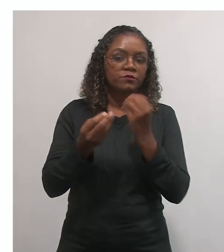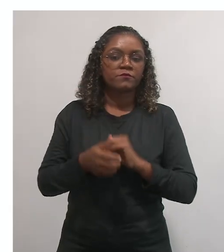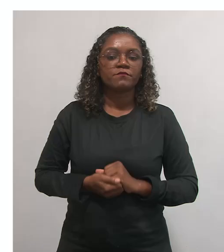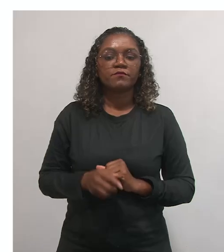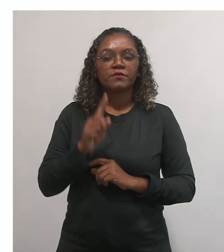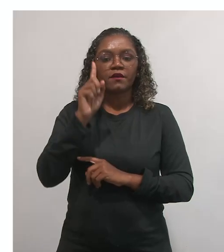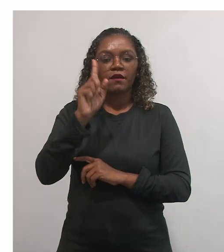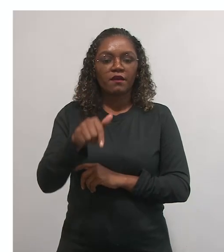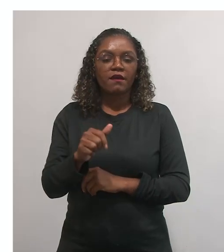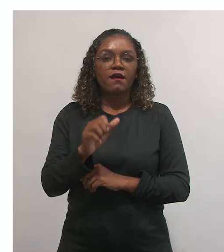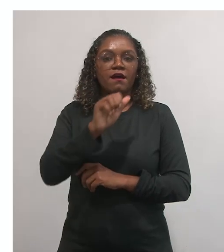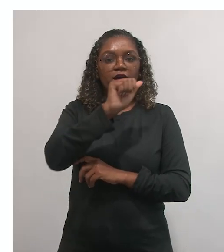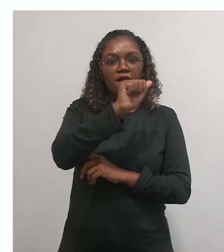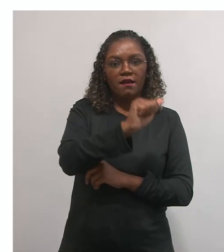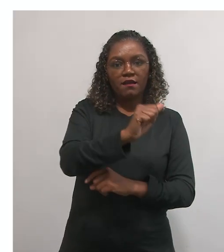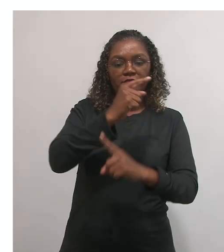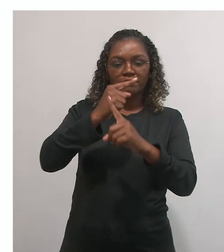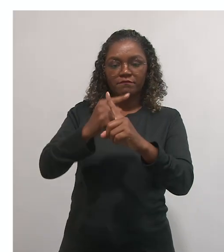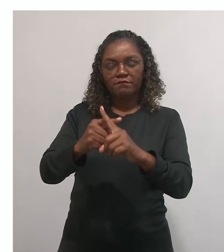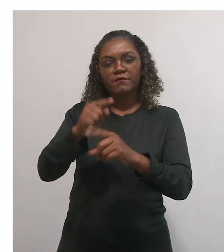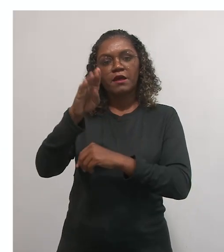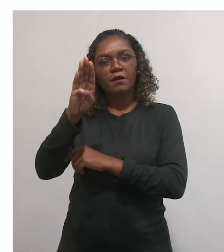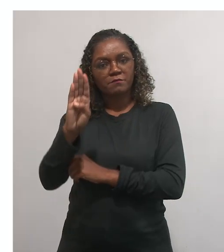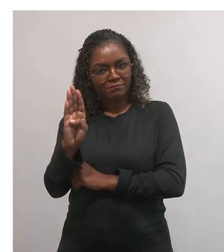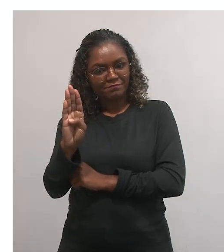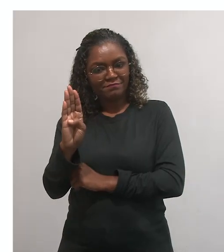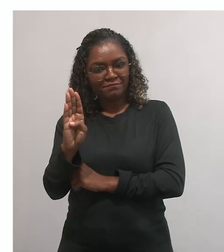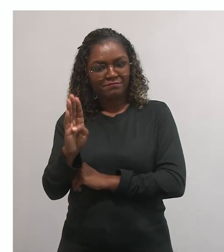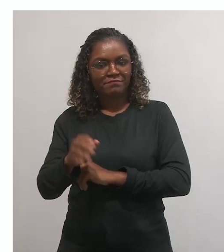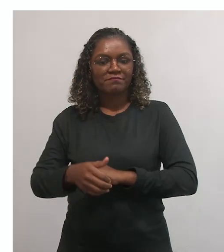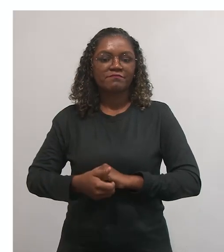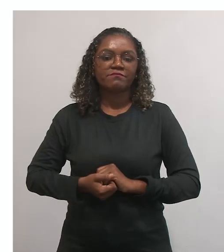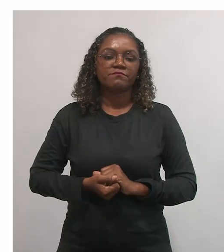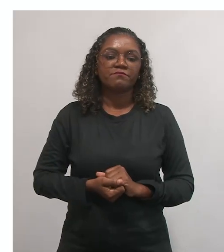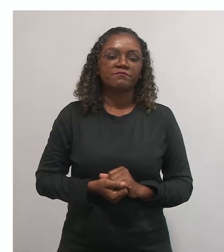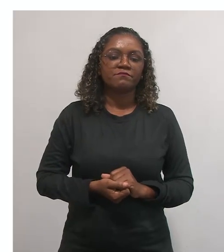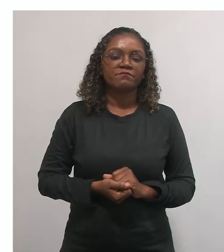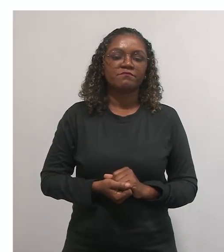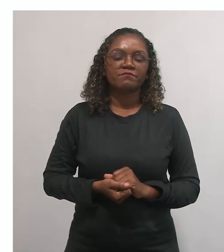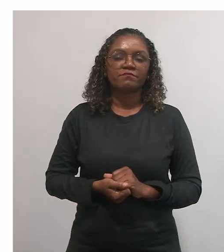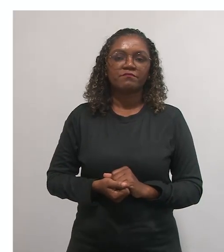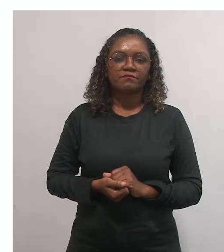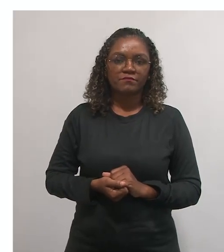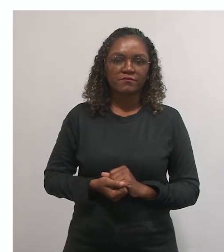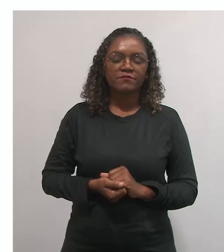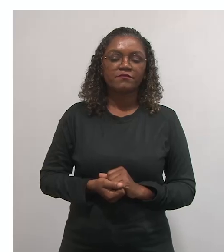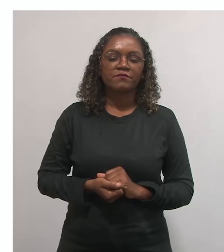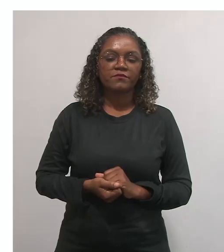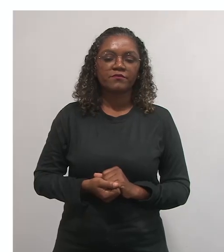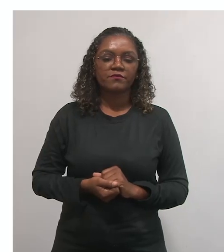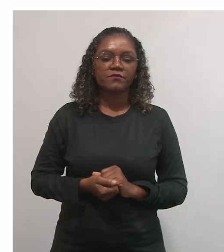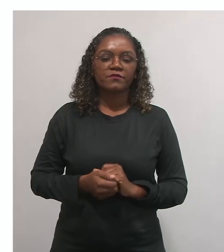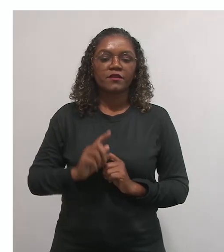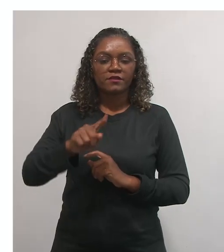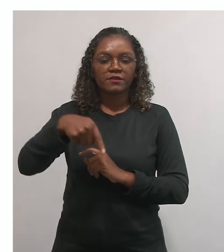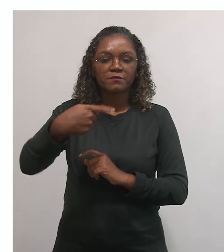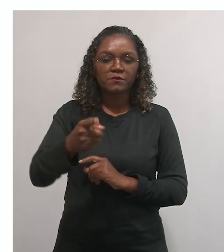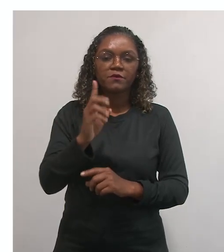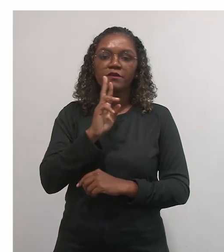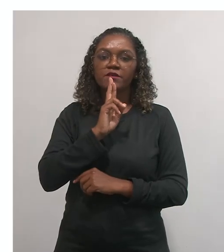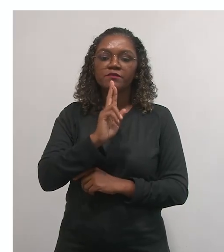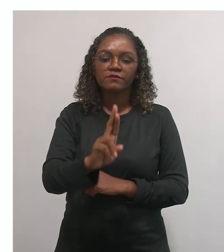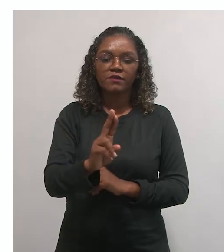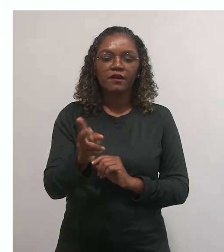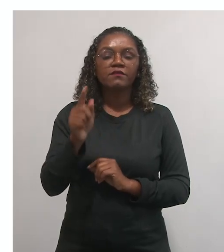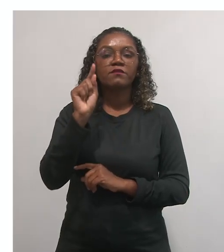vou multiplicar a margem de contribuição vezes a participação nas vendas que vai me